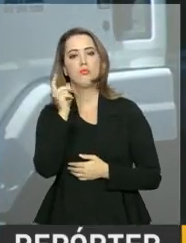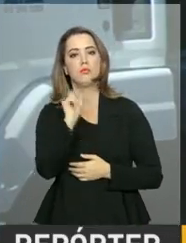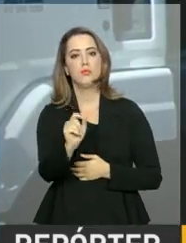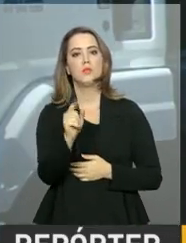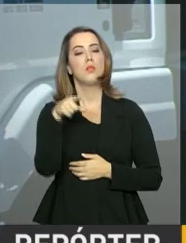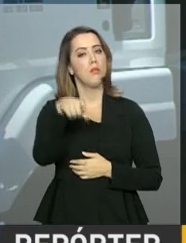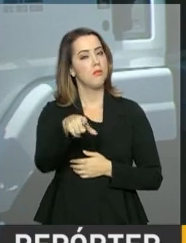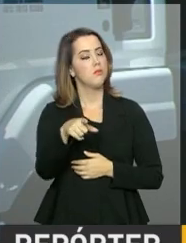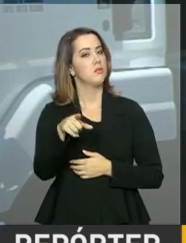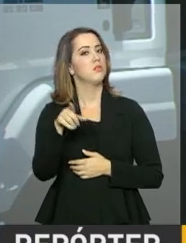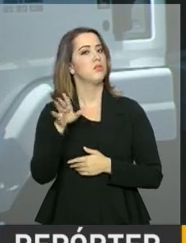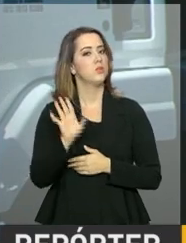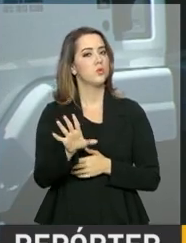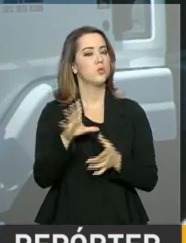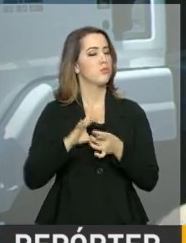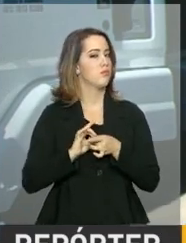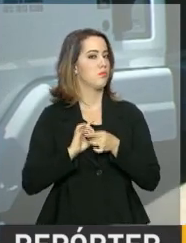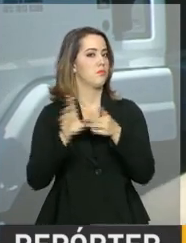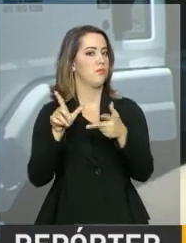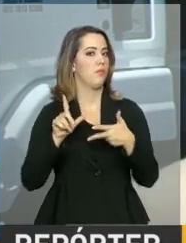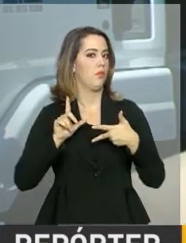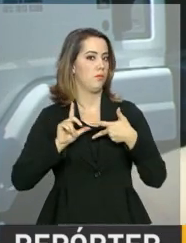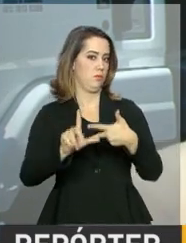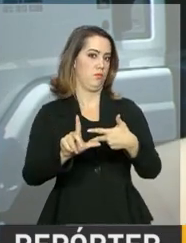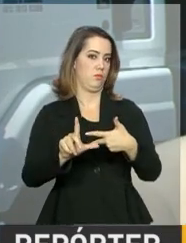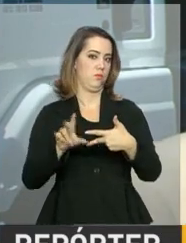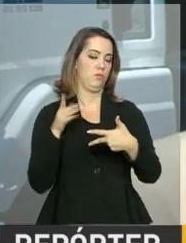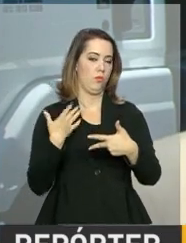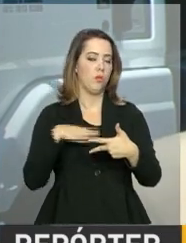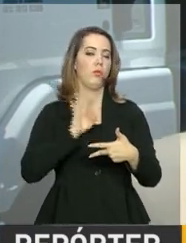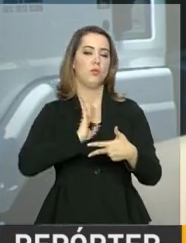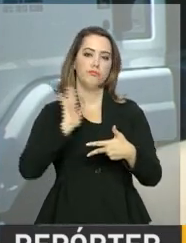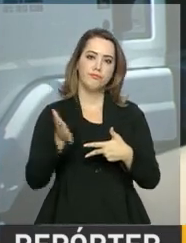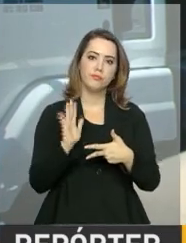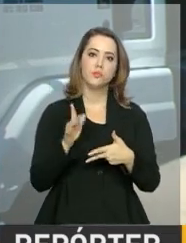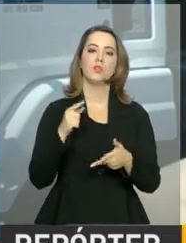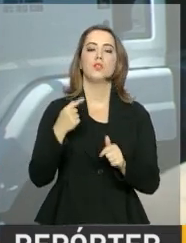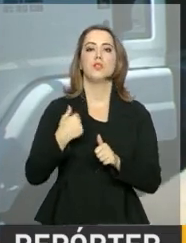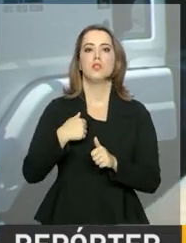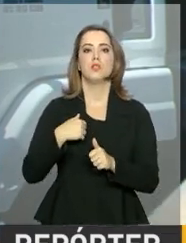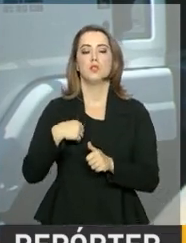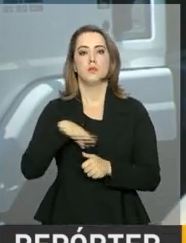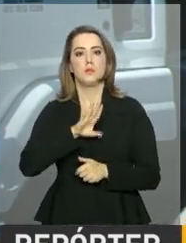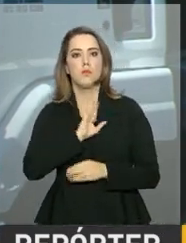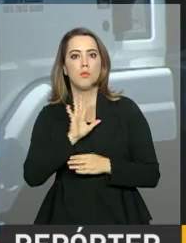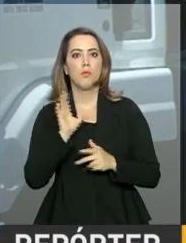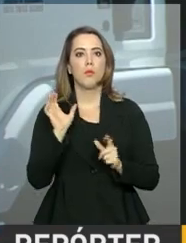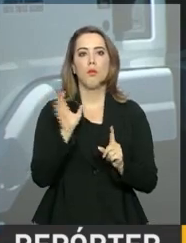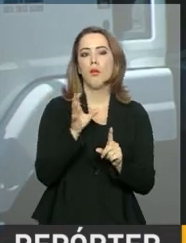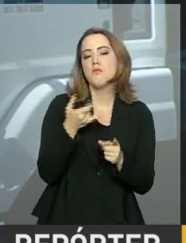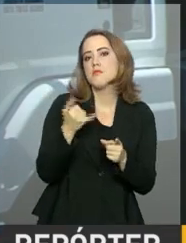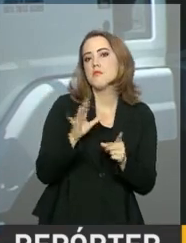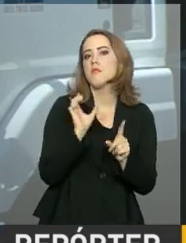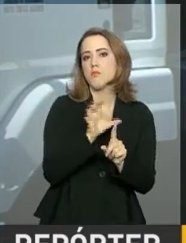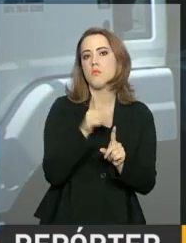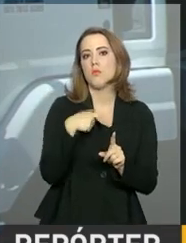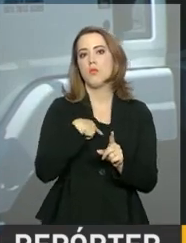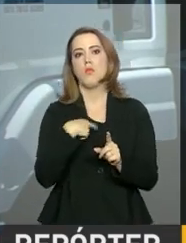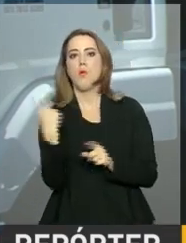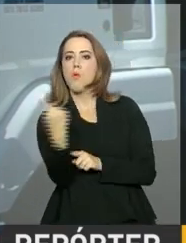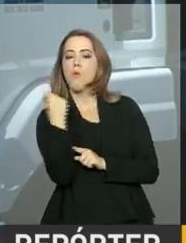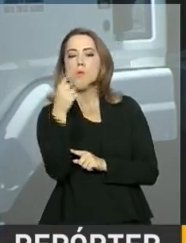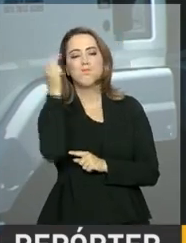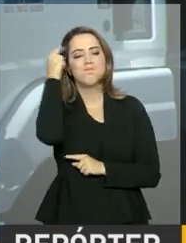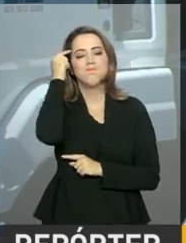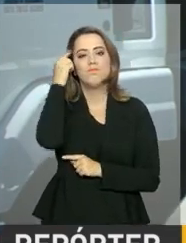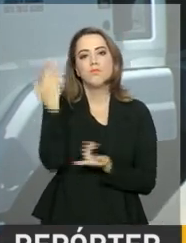é da autonomia da Câmara. Preferíamos, e se pudéssemos influir, é para que houvesse um entendimento global na base. Se